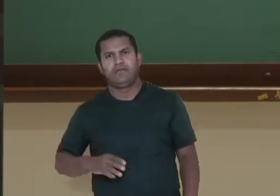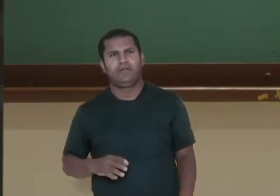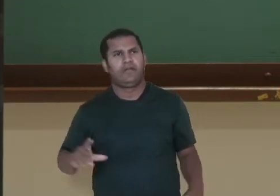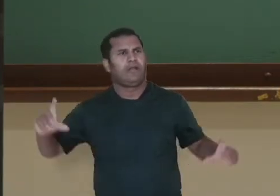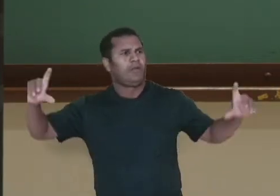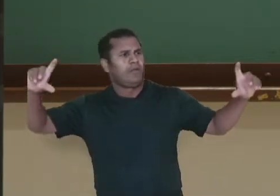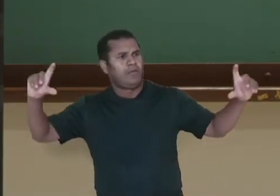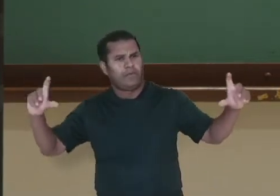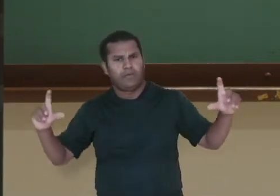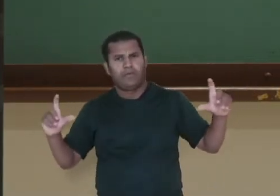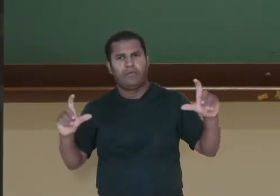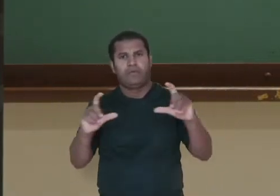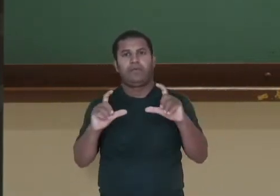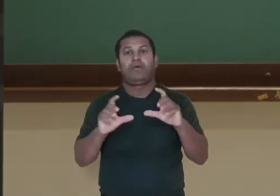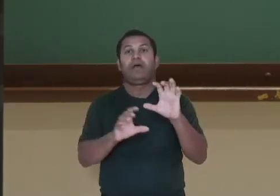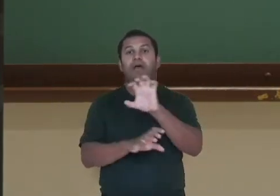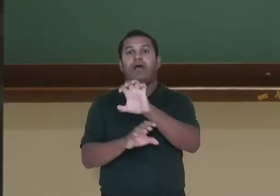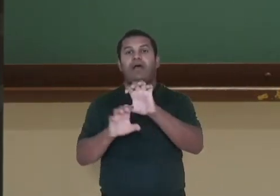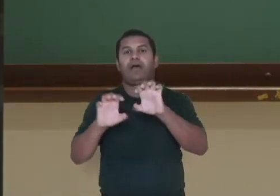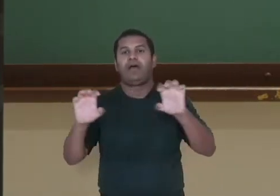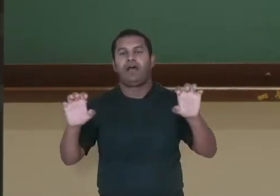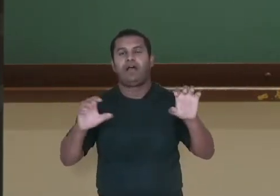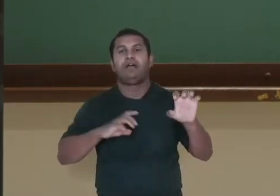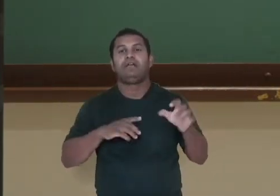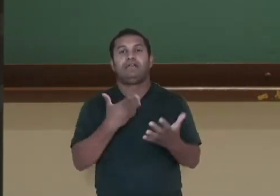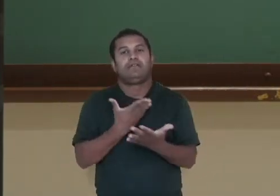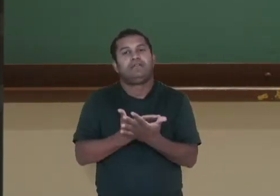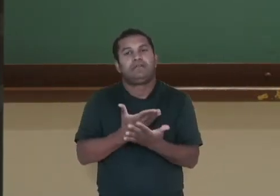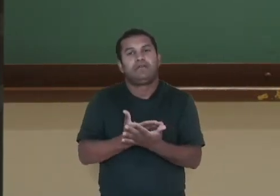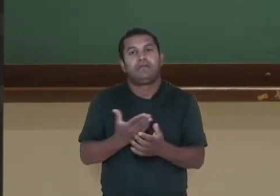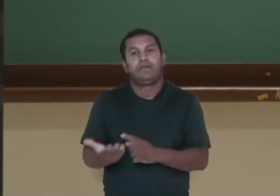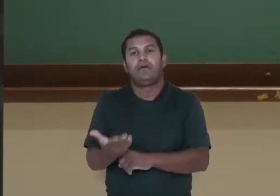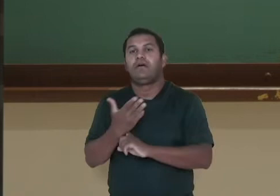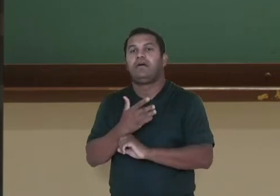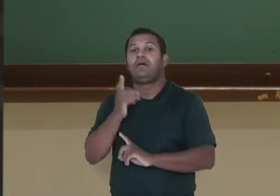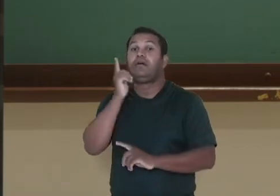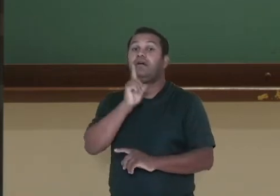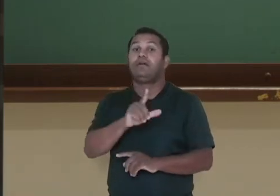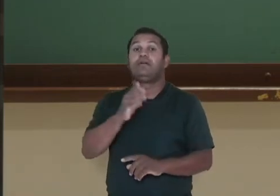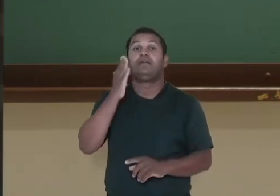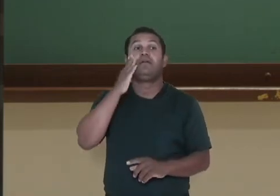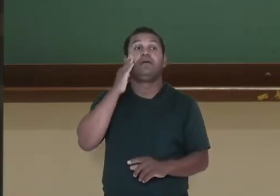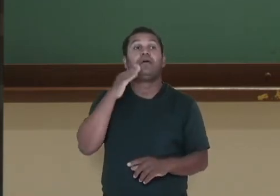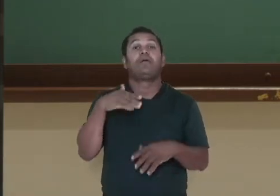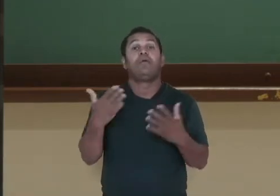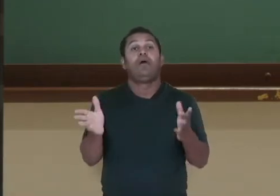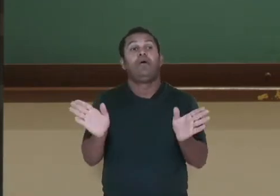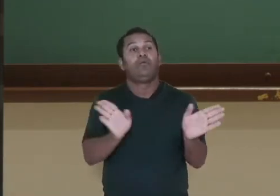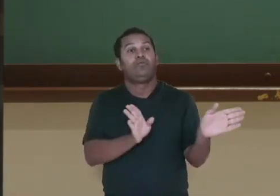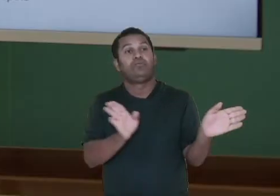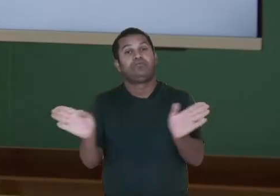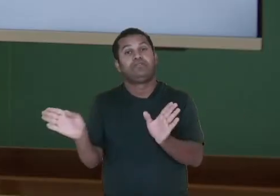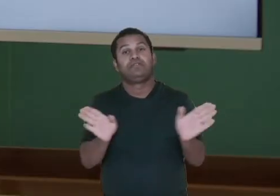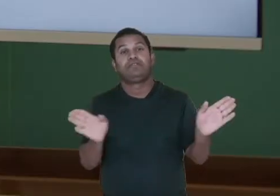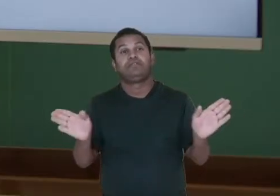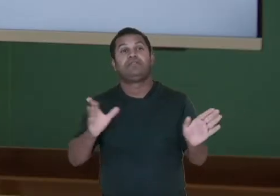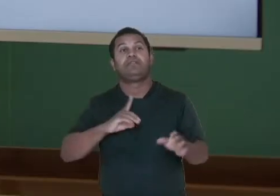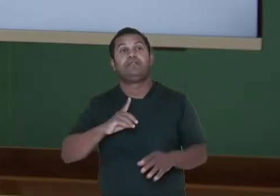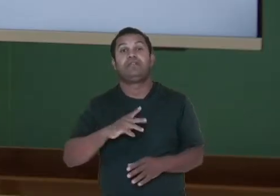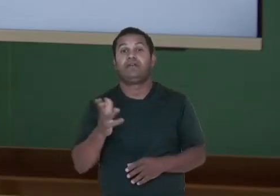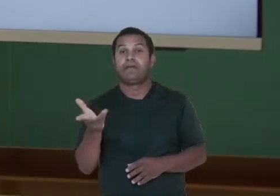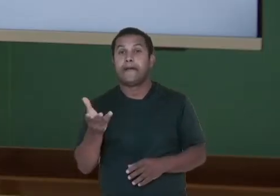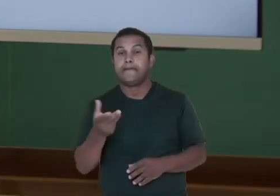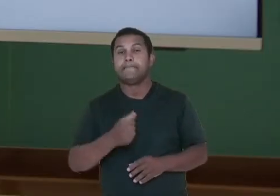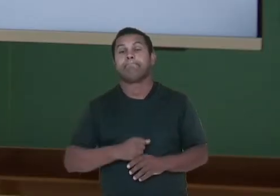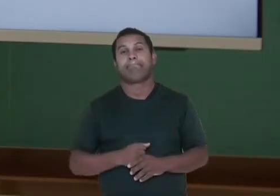também na questão de sentidos de velocidade, para que lado que ele está se movimentando. Beleza? Então, tá aí.